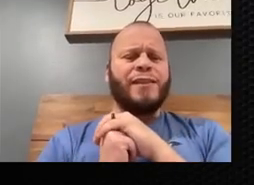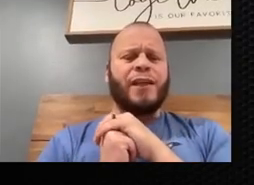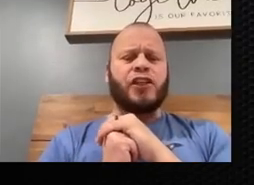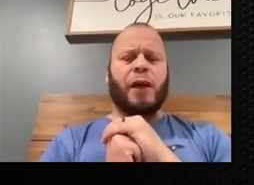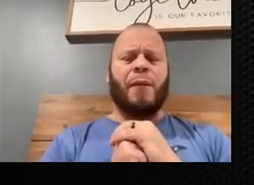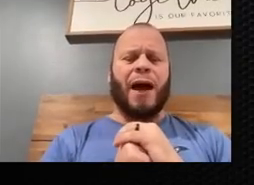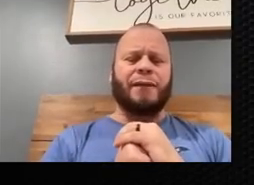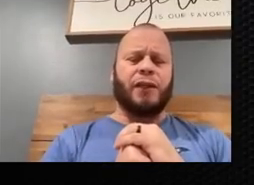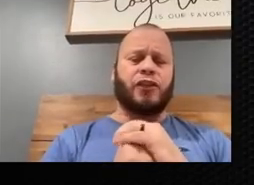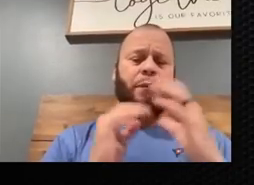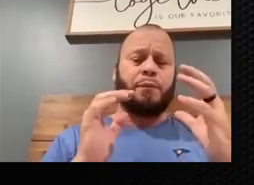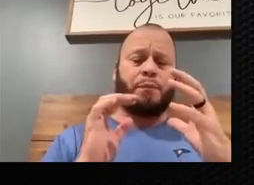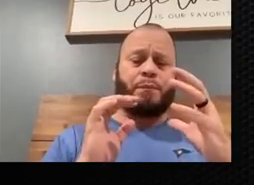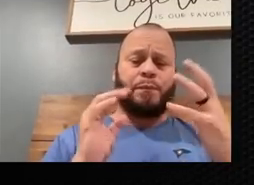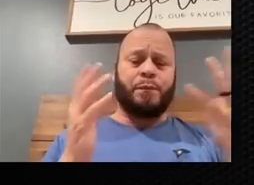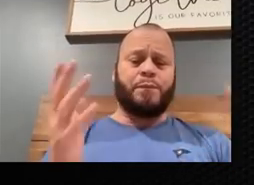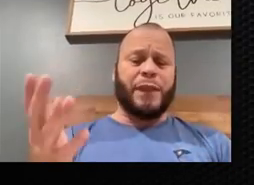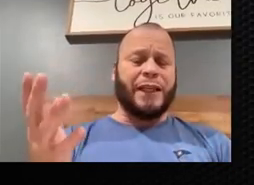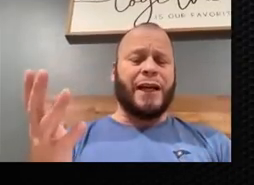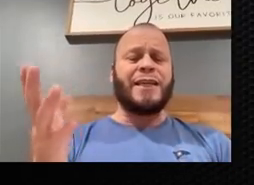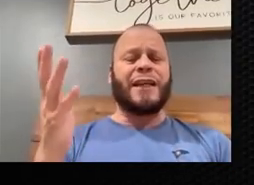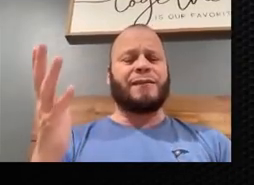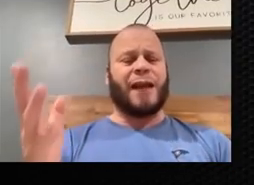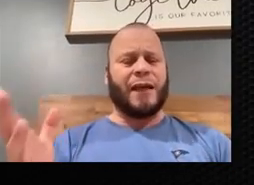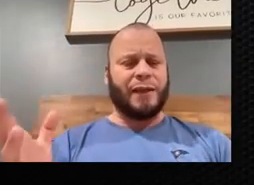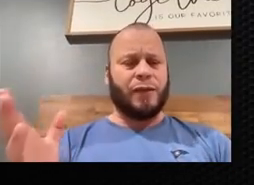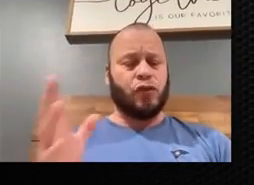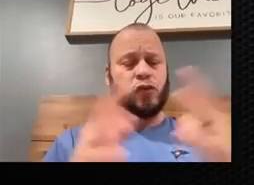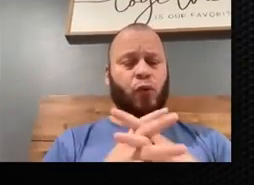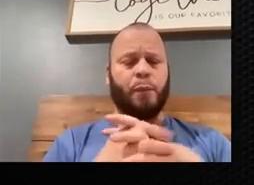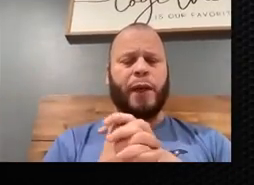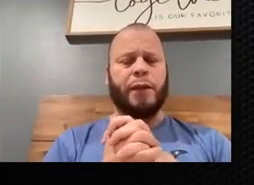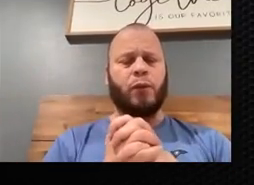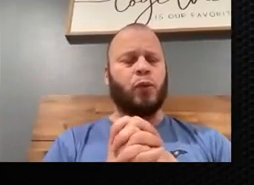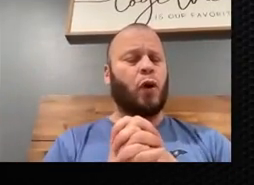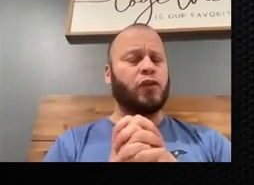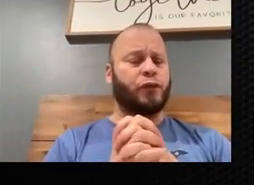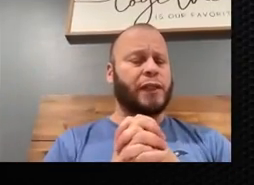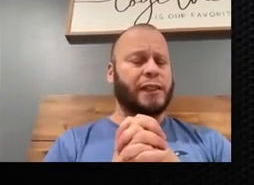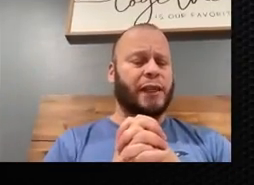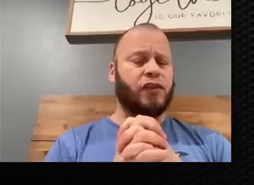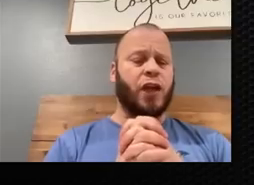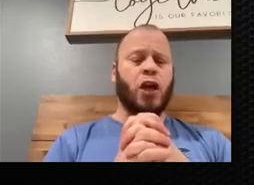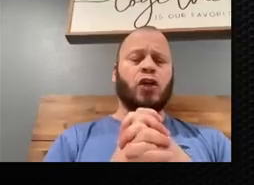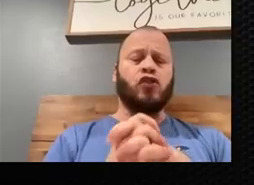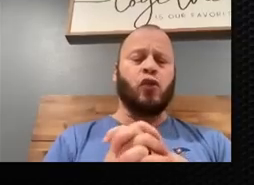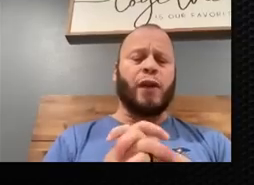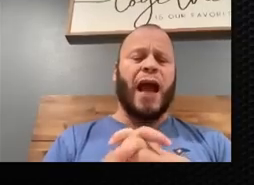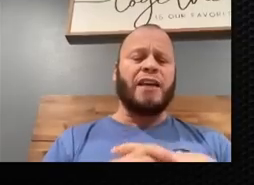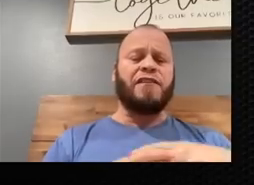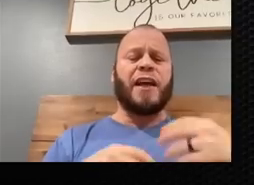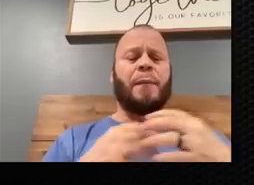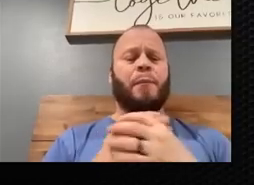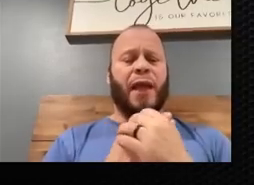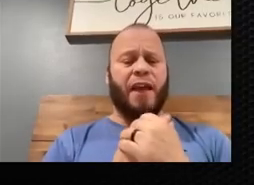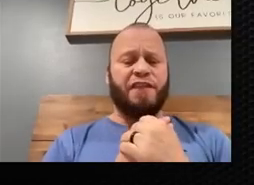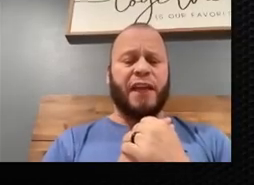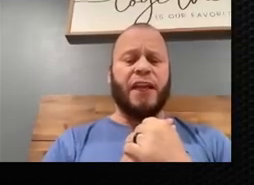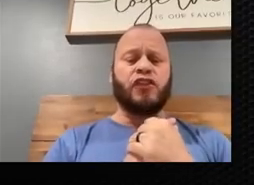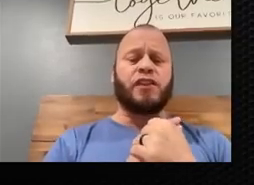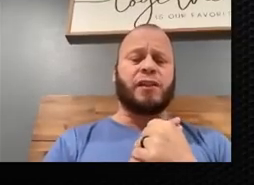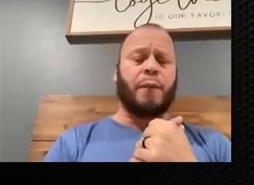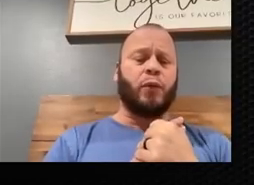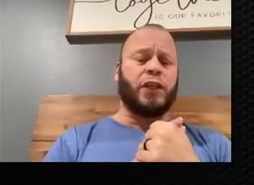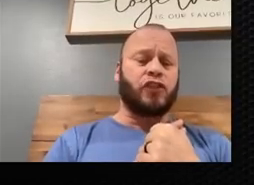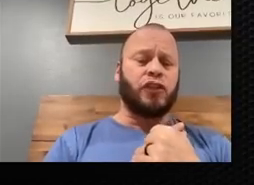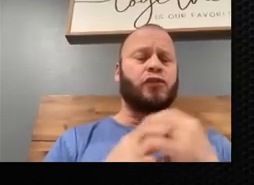Após ser chamada de piranha traíra, desculpa aí o nosso francês, Soraya vai à PF